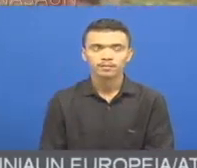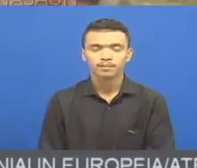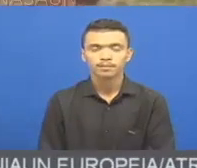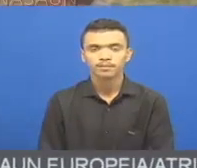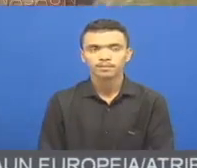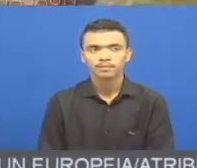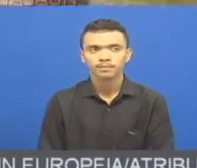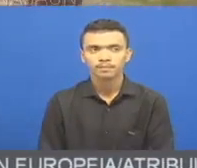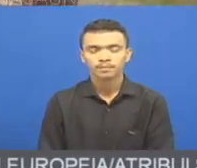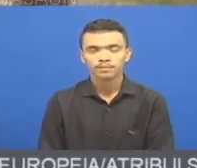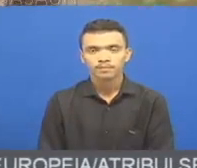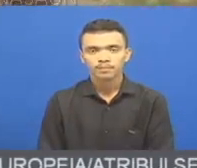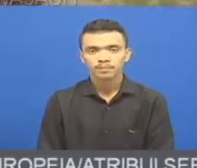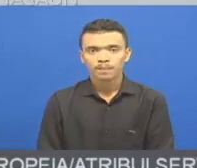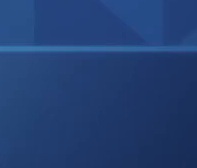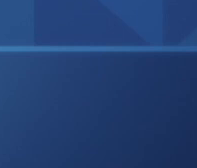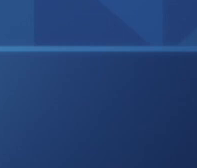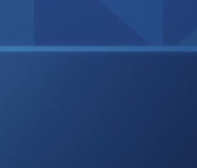Lídia Martins, RTL.